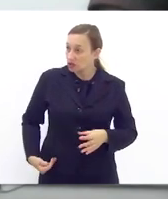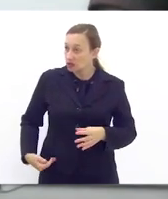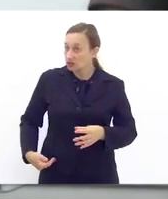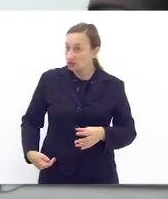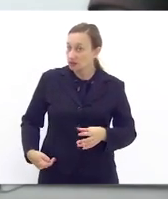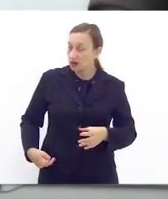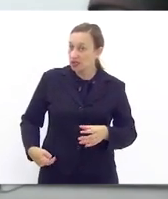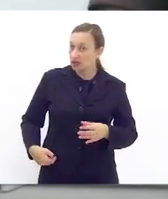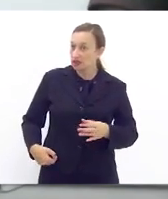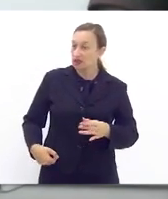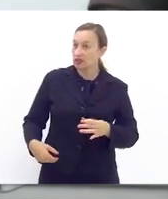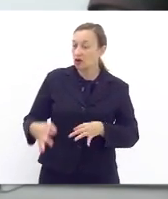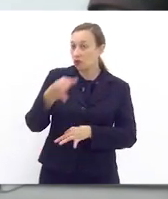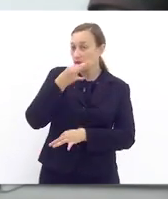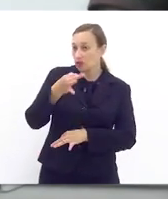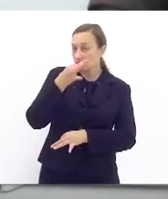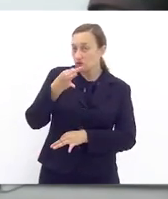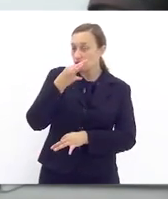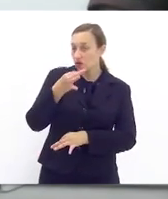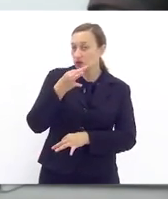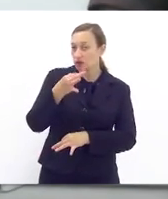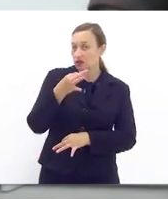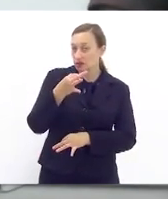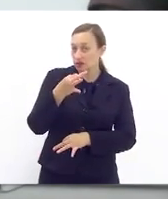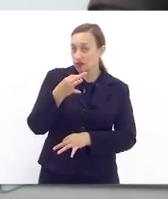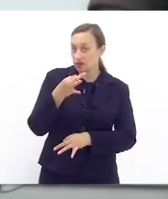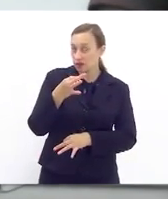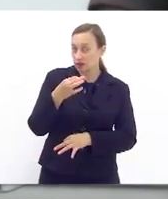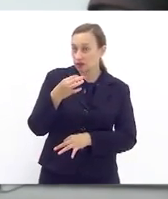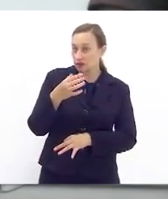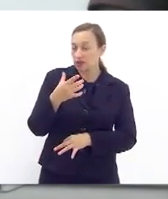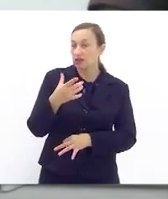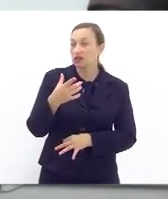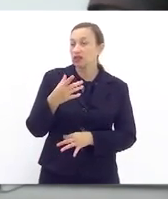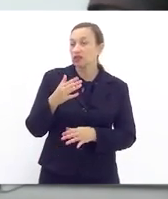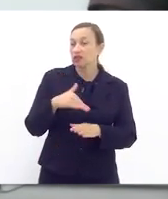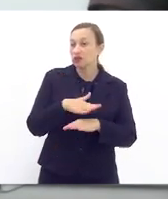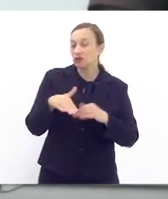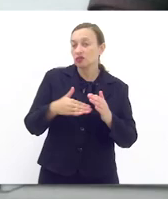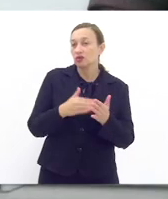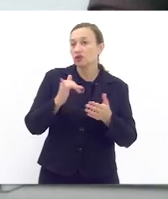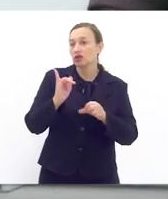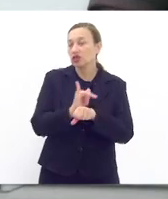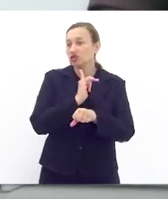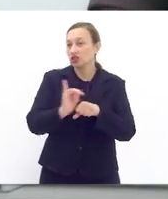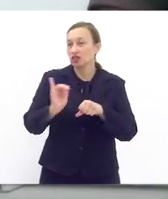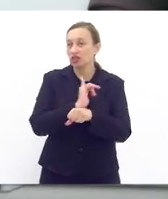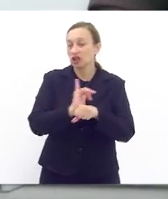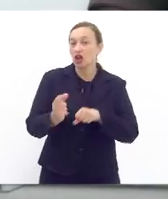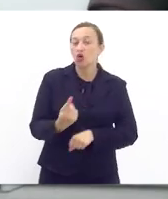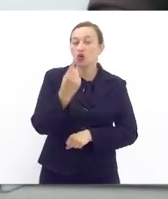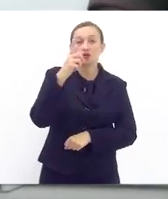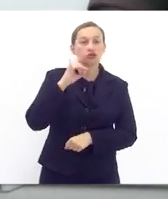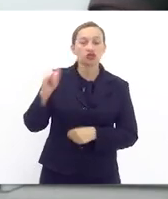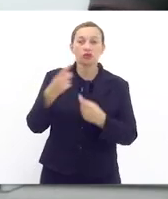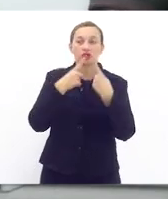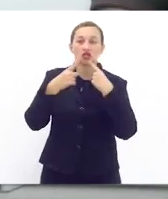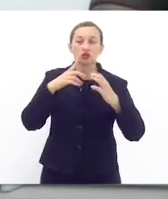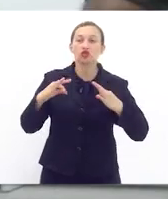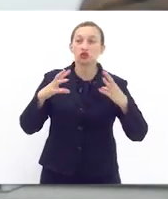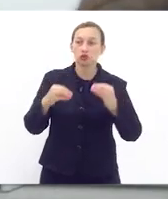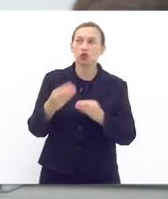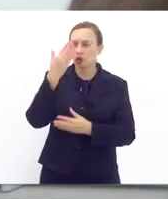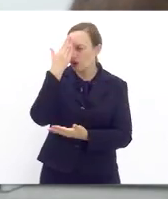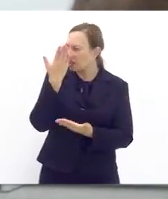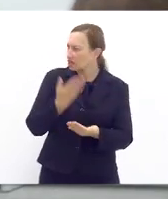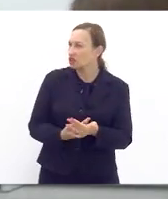teríamos aí somente um dia para discutir tudo e aí diante da votação Acredito